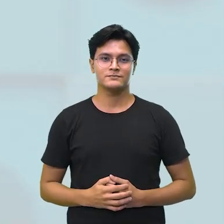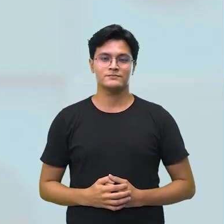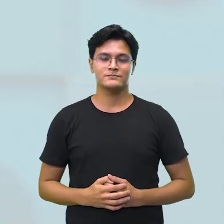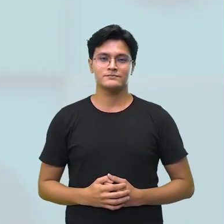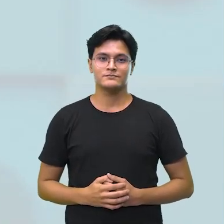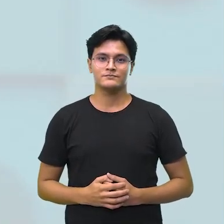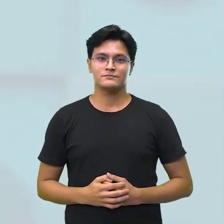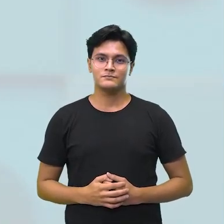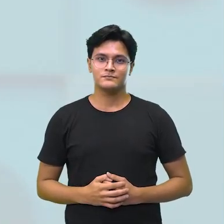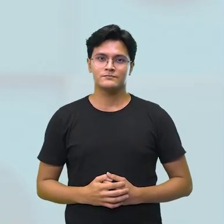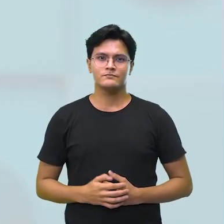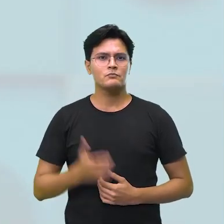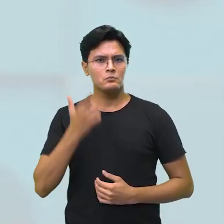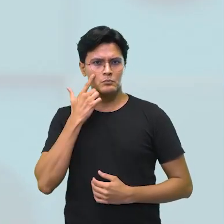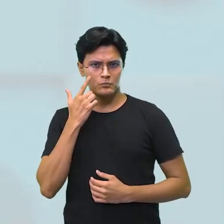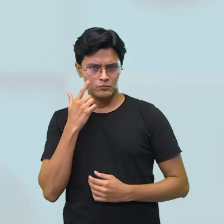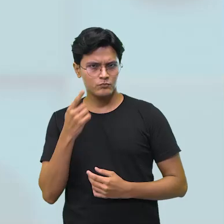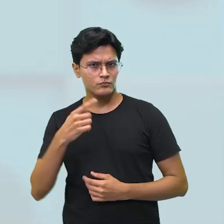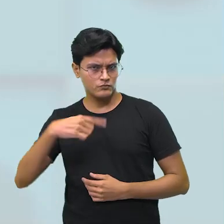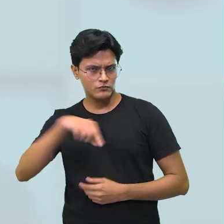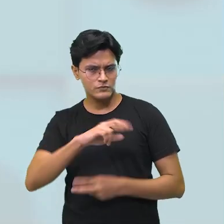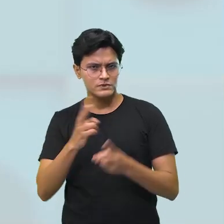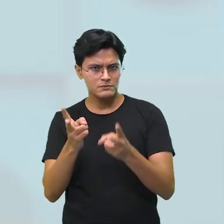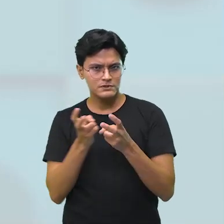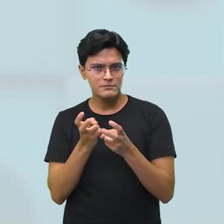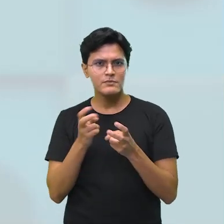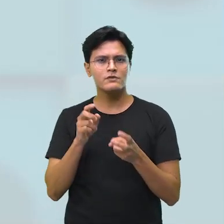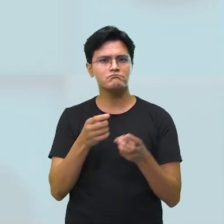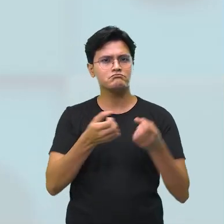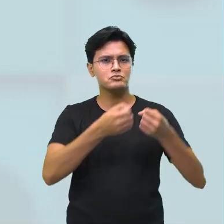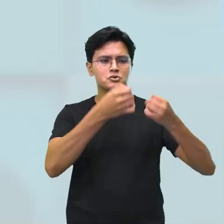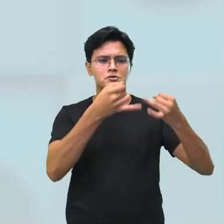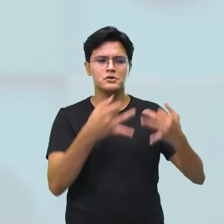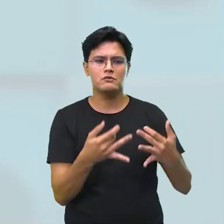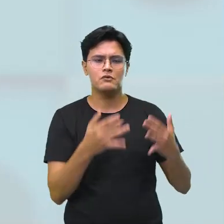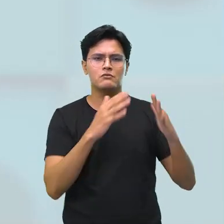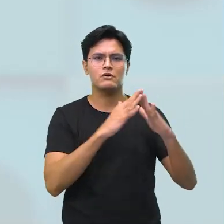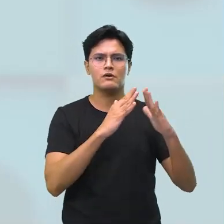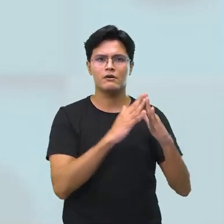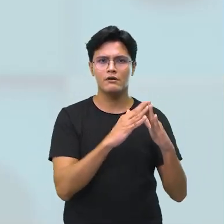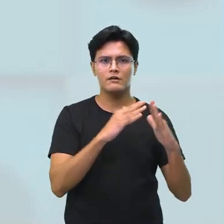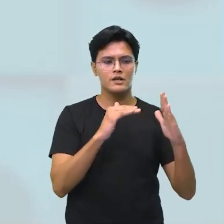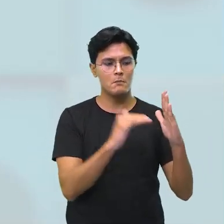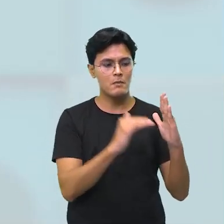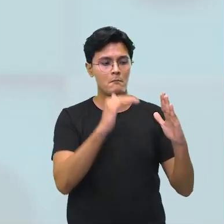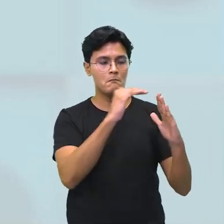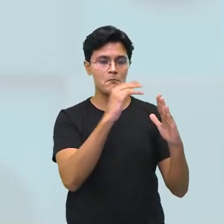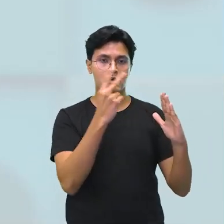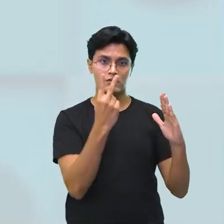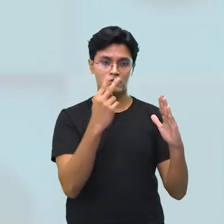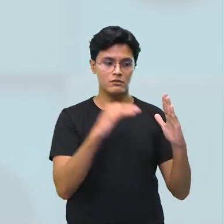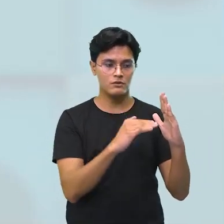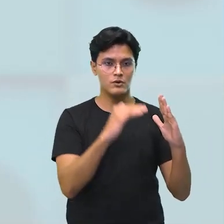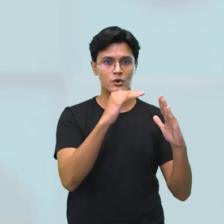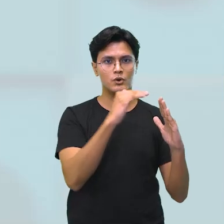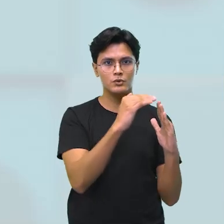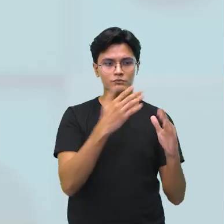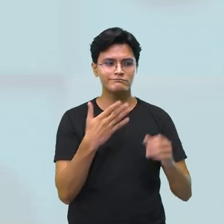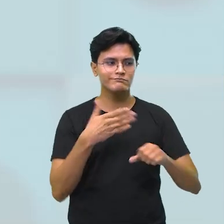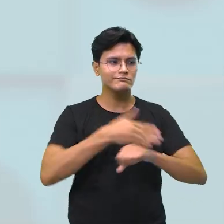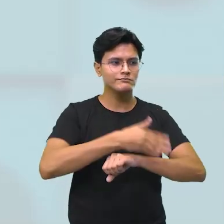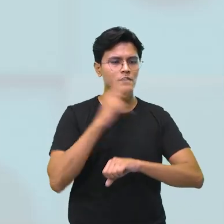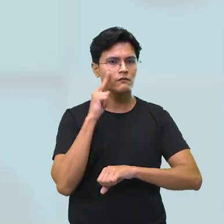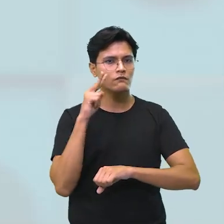Olha só, vocês perceberam que eles descreveram essa casa, falou que ela tinha 2 andares, aí mostra que quando ela entra, o que ela vê, então